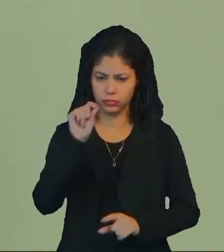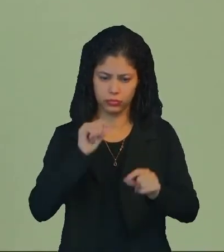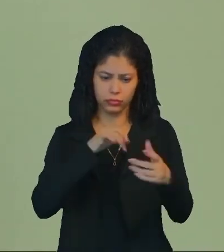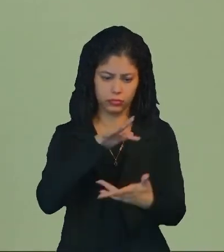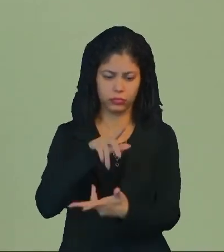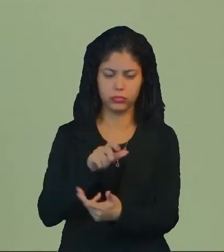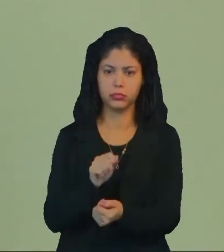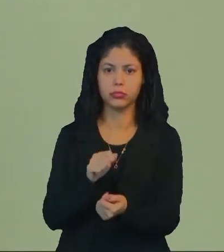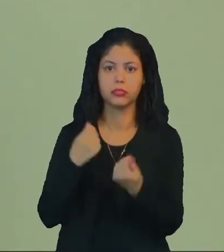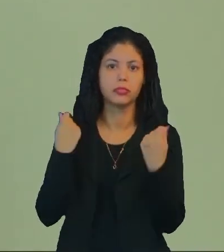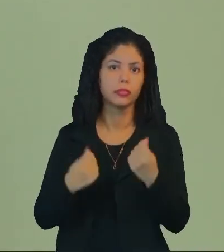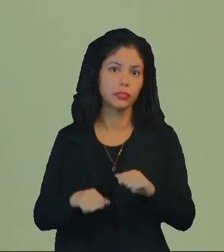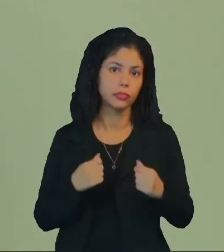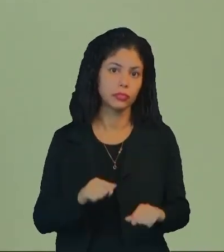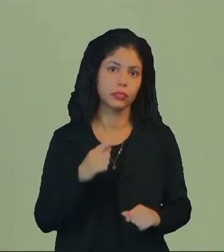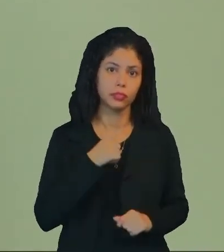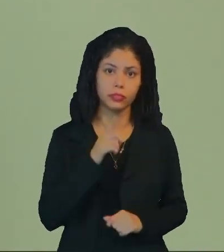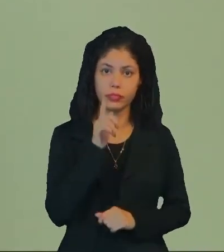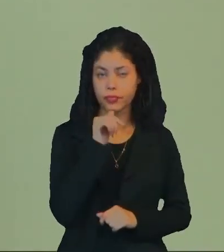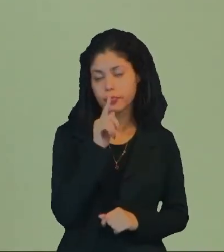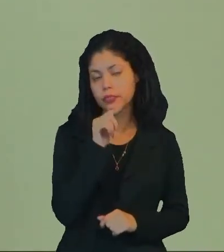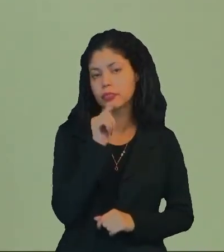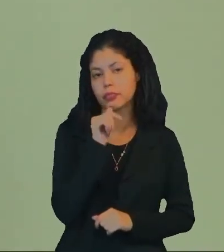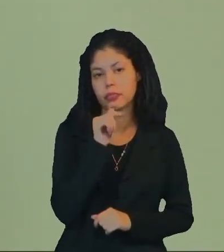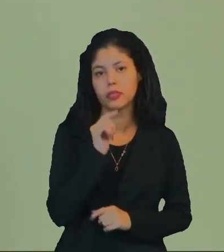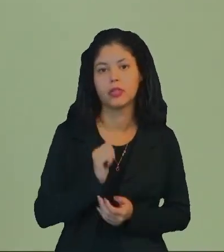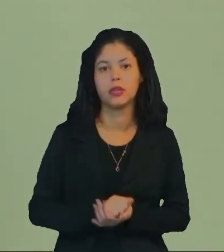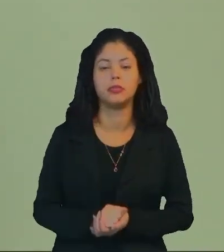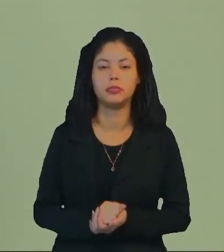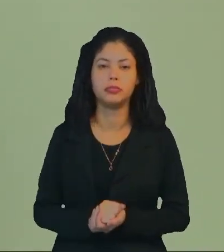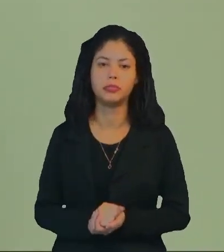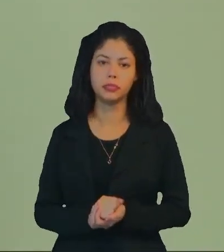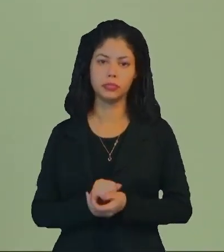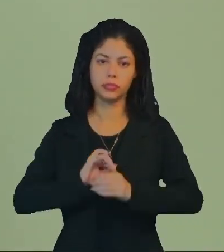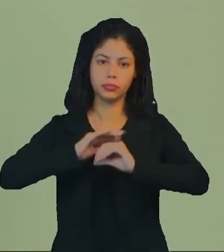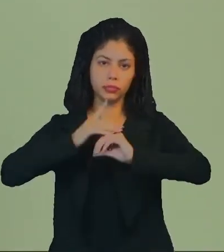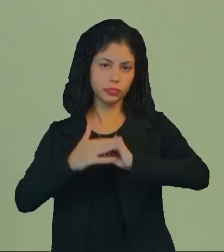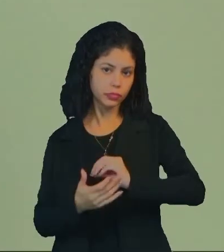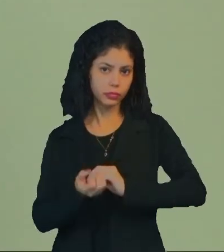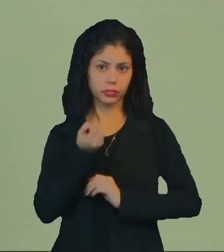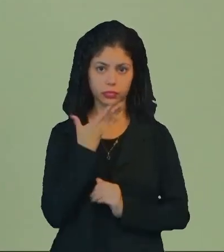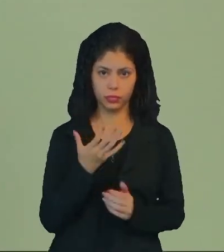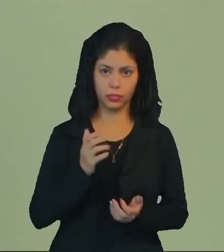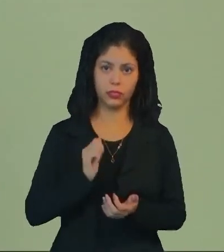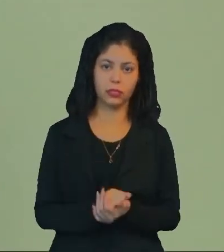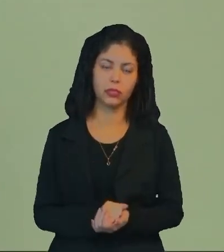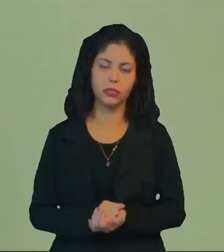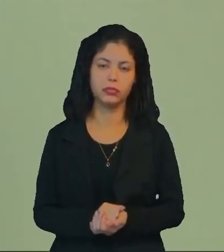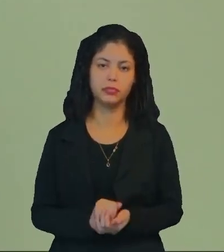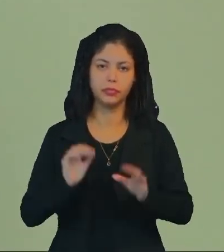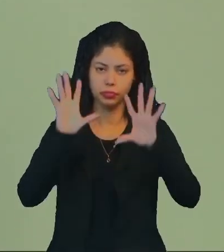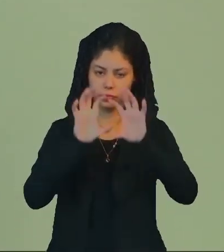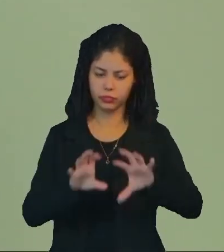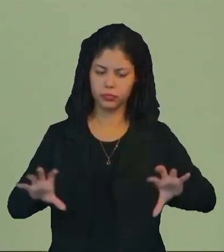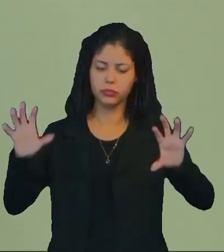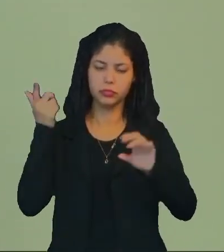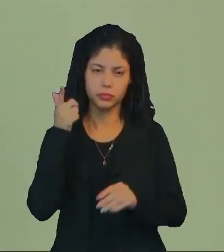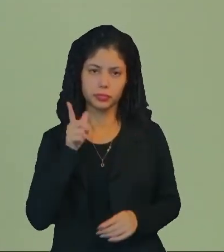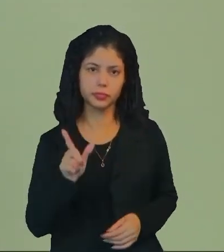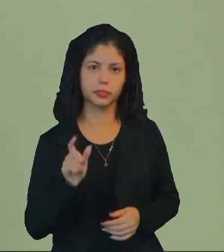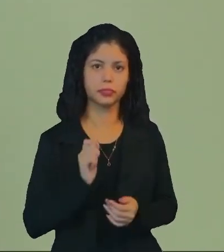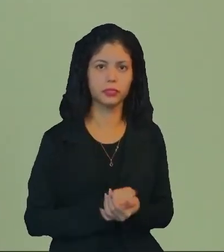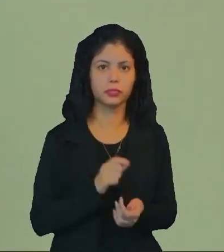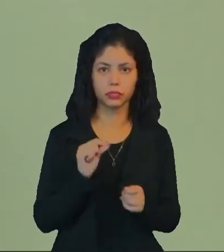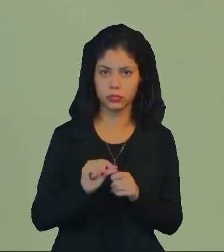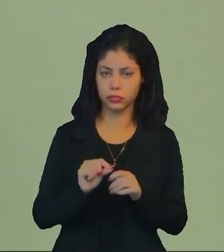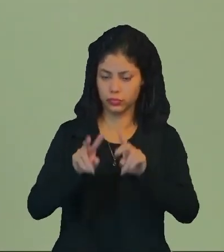um planeta, é necessário então que exista água, né? É necessário que exista uma atmosfera que seja habitável, que tenha gases que consigam